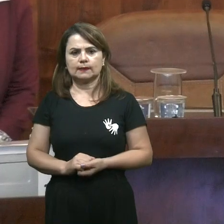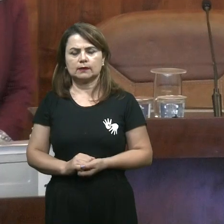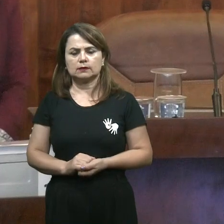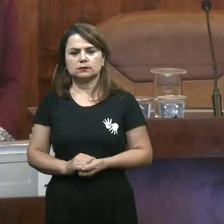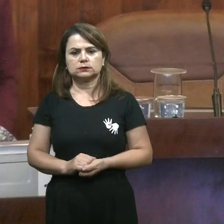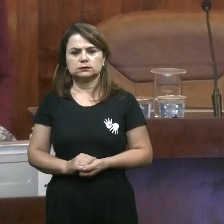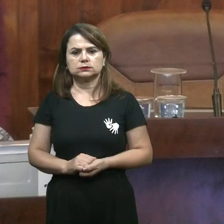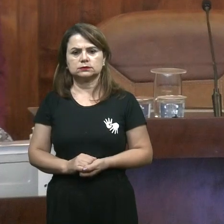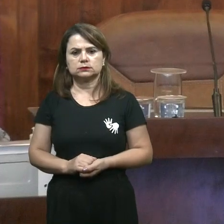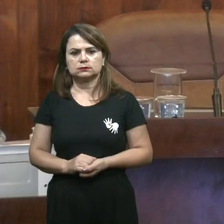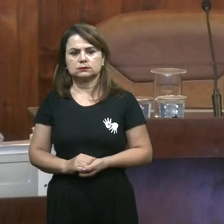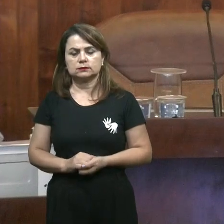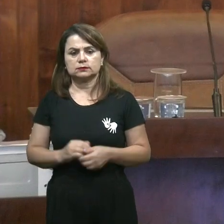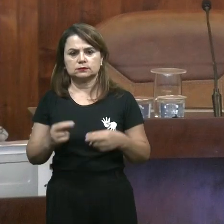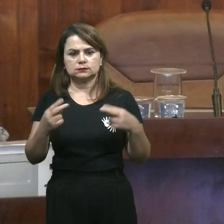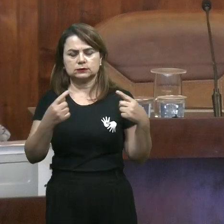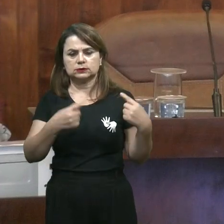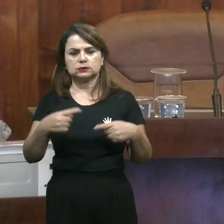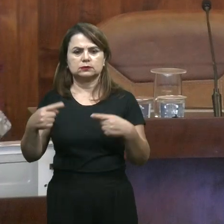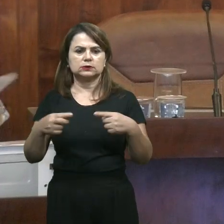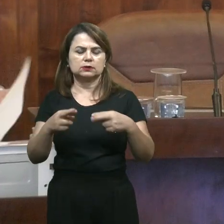Em discussão, requerimento.